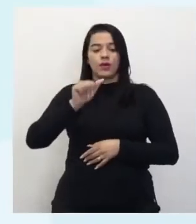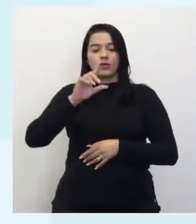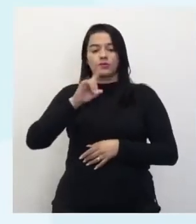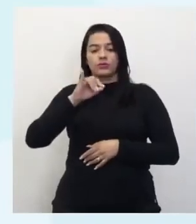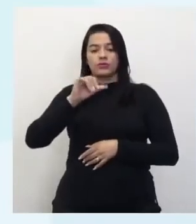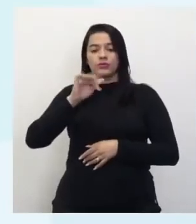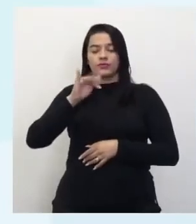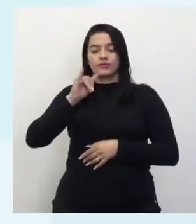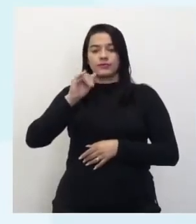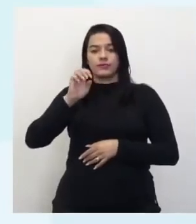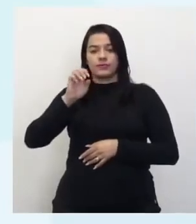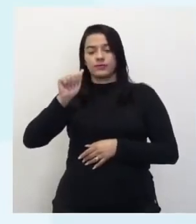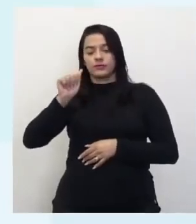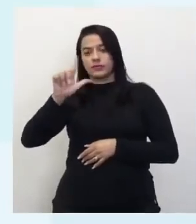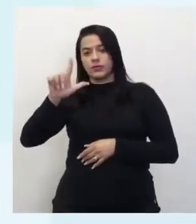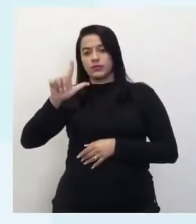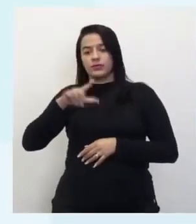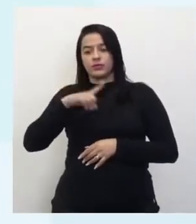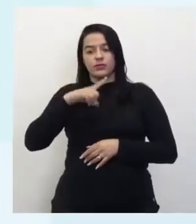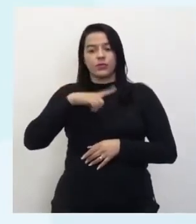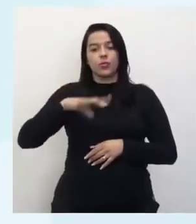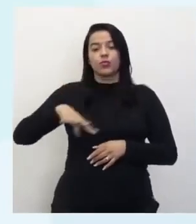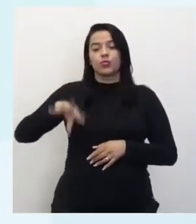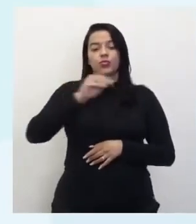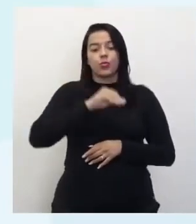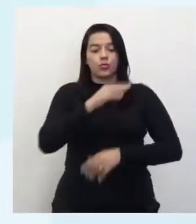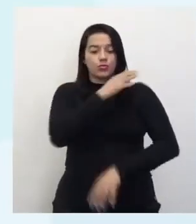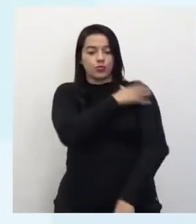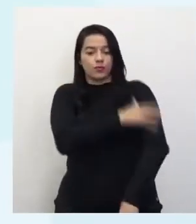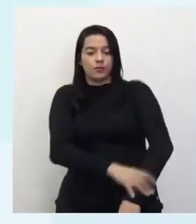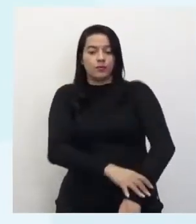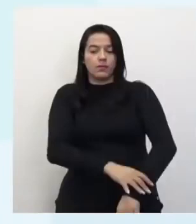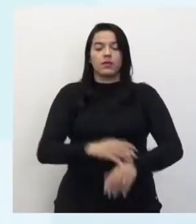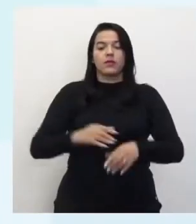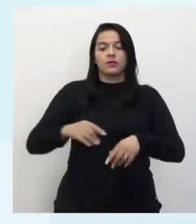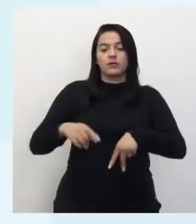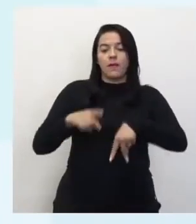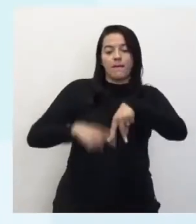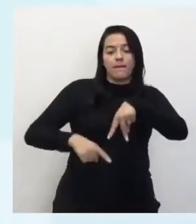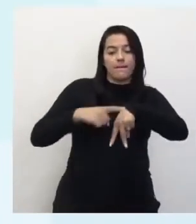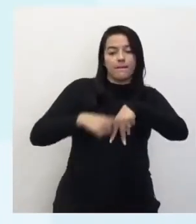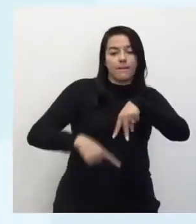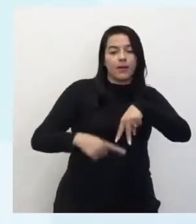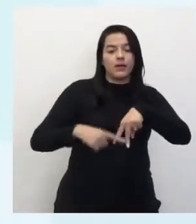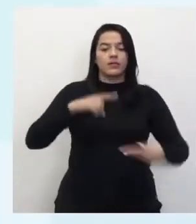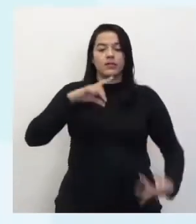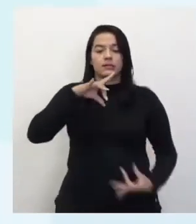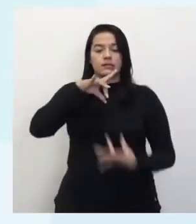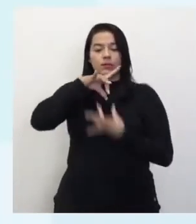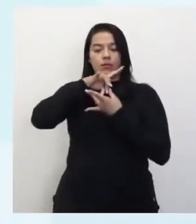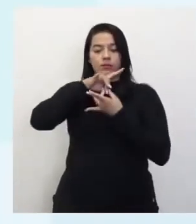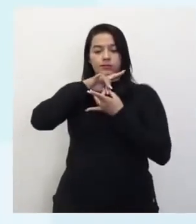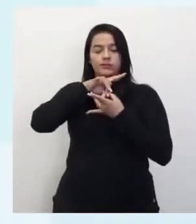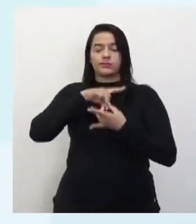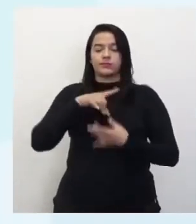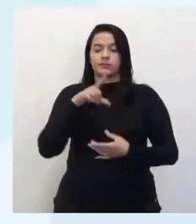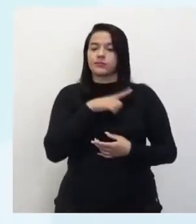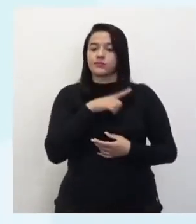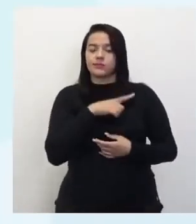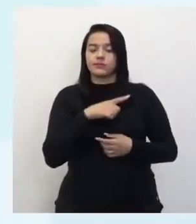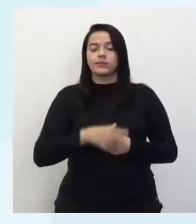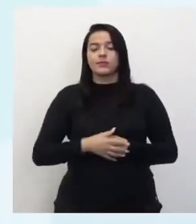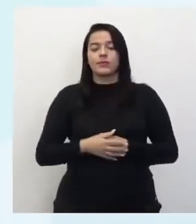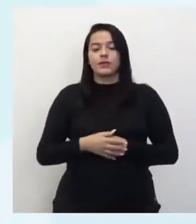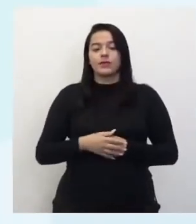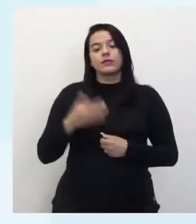tá? E os membros, né, braços e pernas, eles estão pendurados nesse esqueleto axial. A gente fala